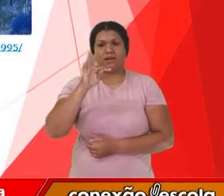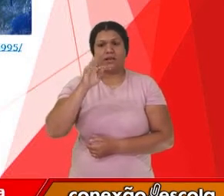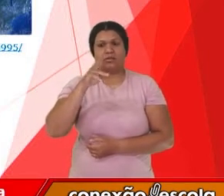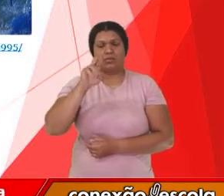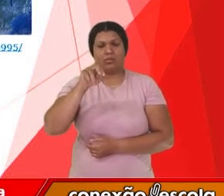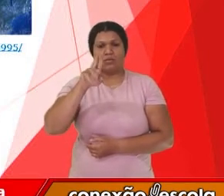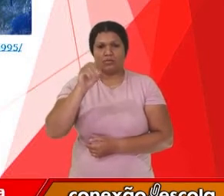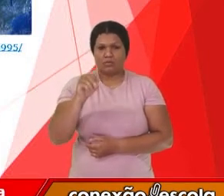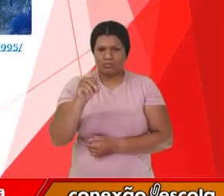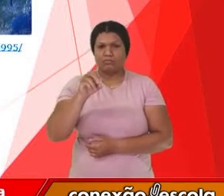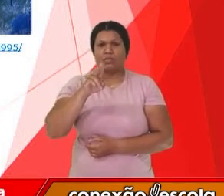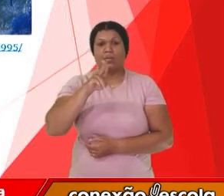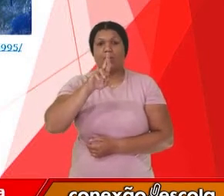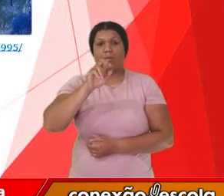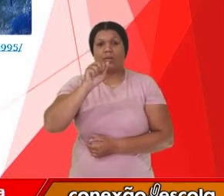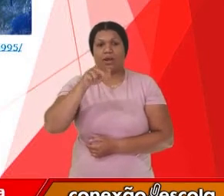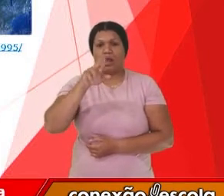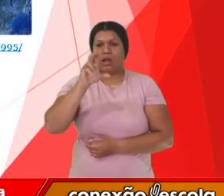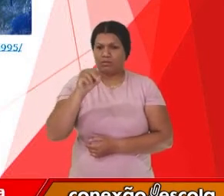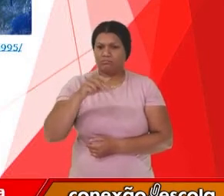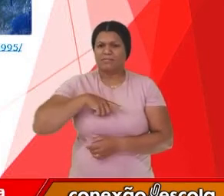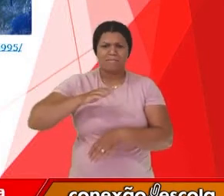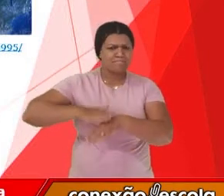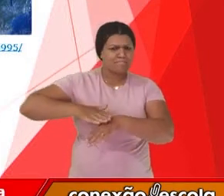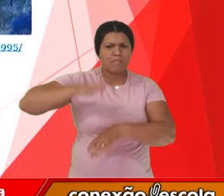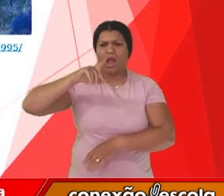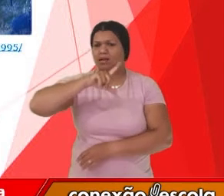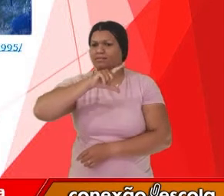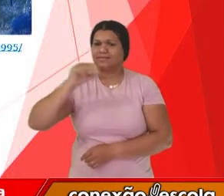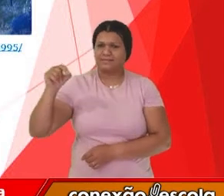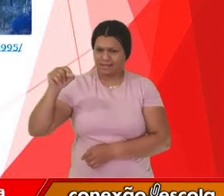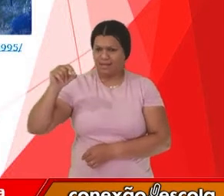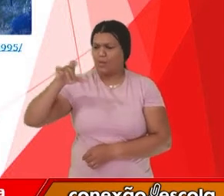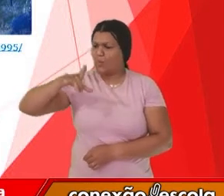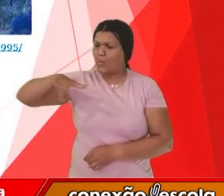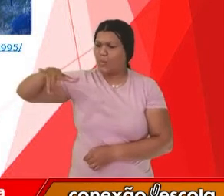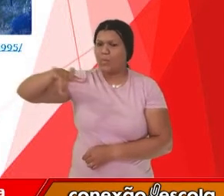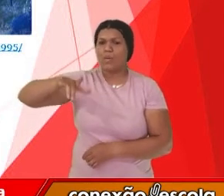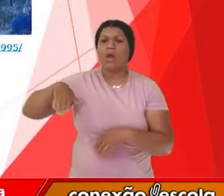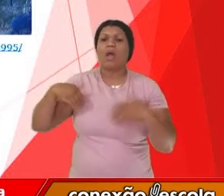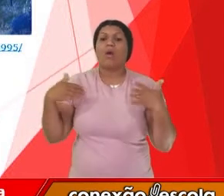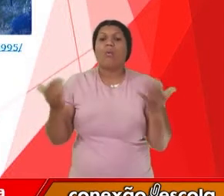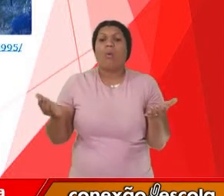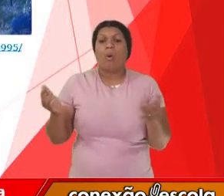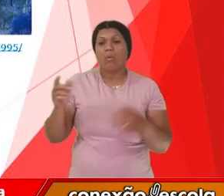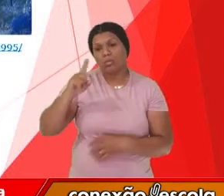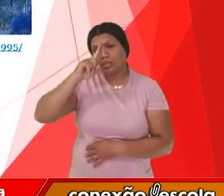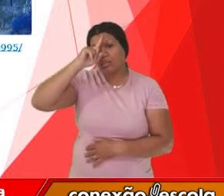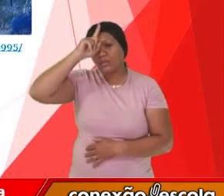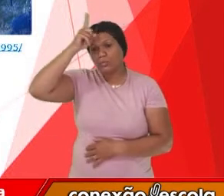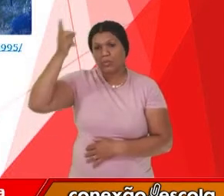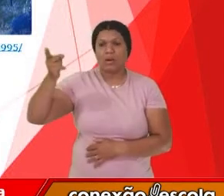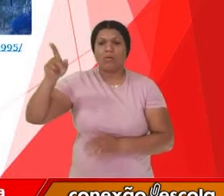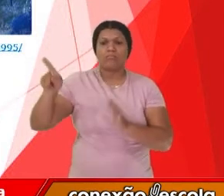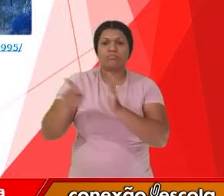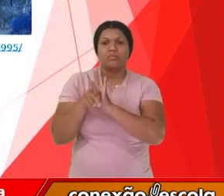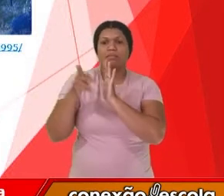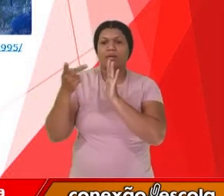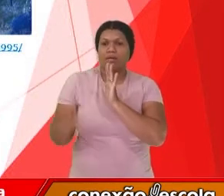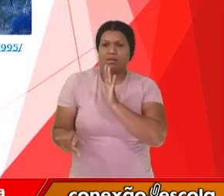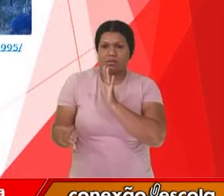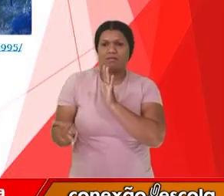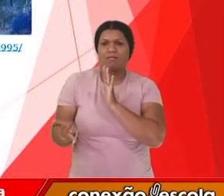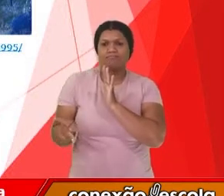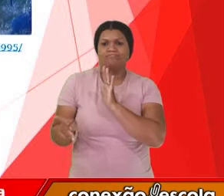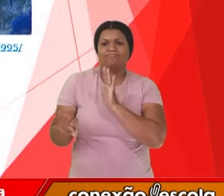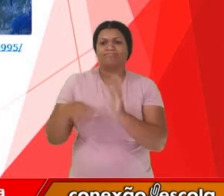têm mais de 100 satélites. E qual é o satélite natural do nosso planeta? O nosso satélite é